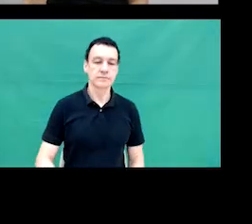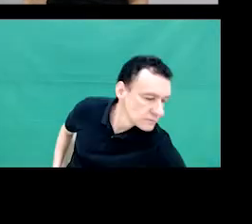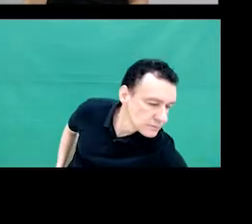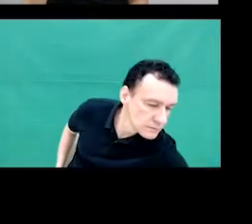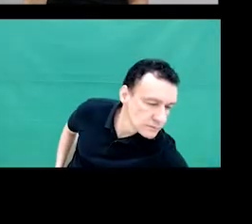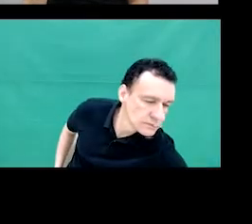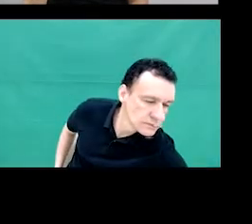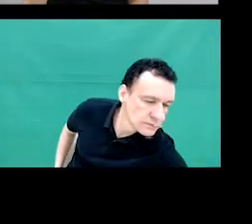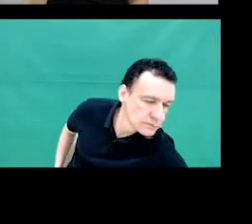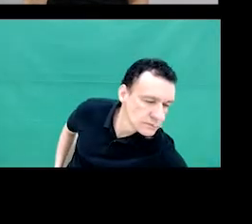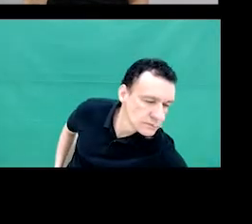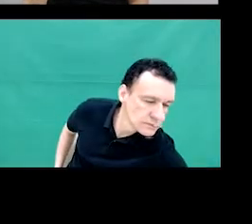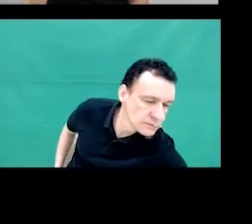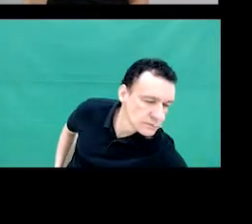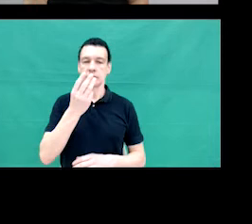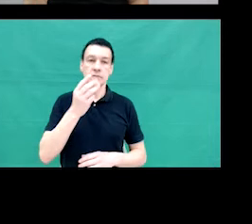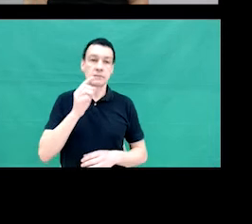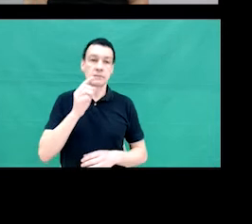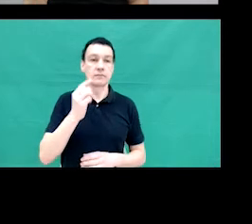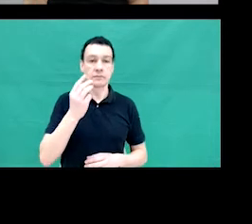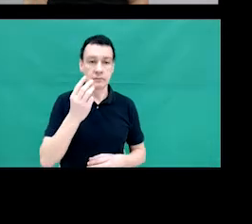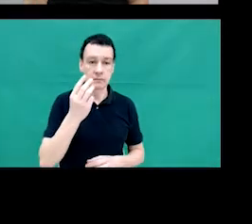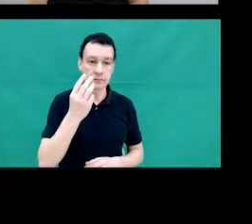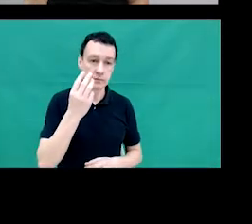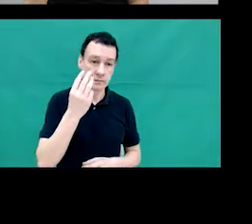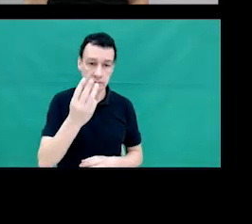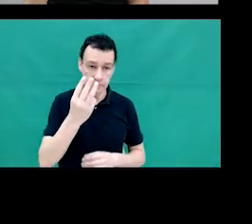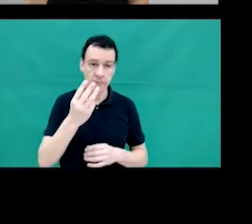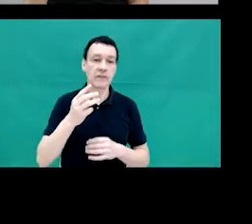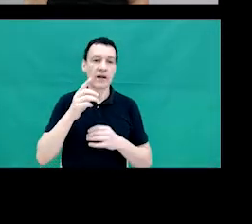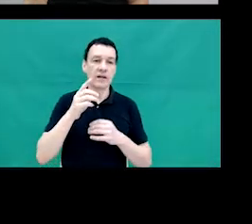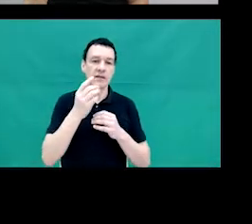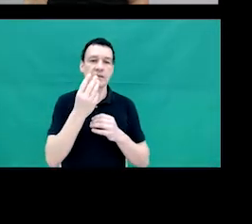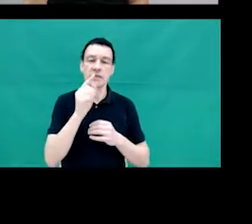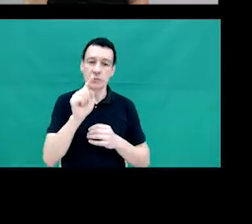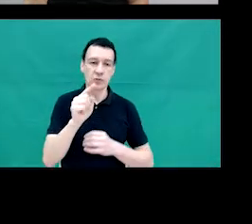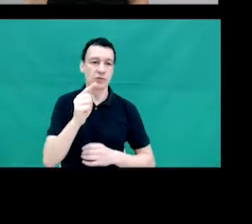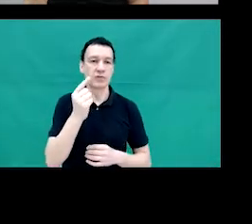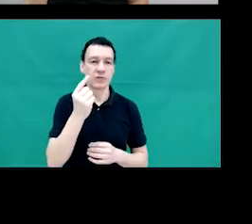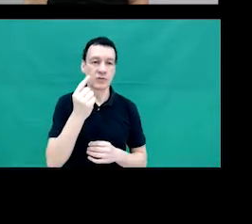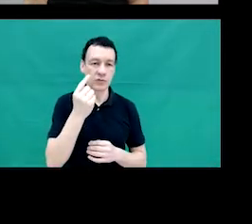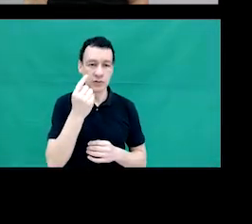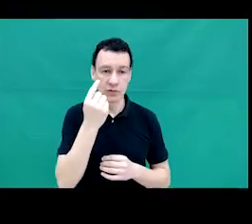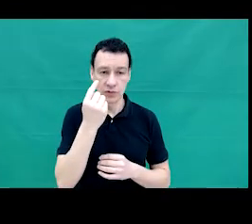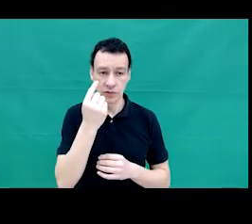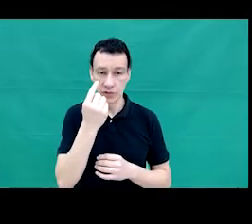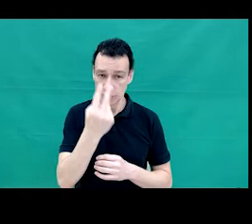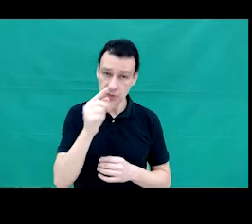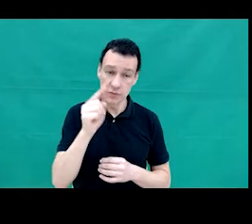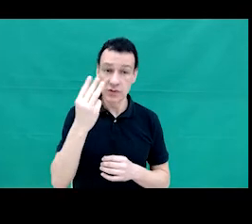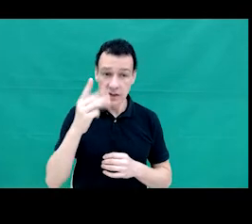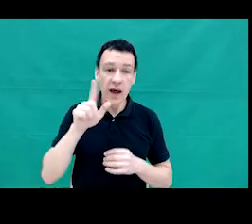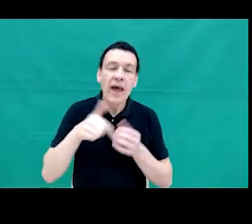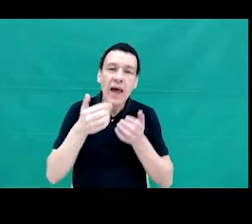3.2.3, navegação consistente, e 3.2.4, identificação consistente. Legal.